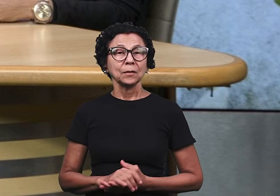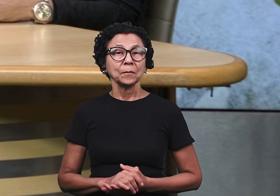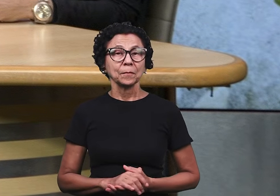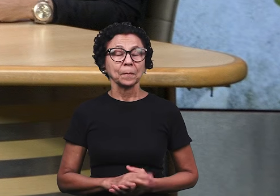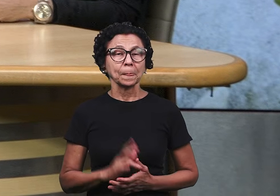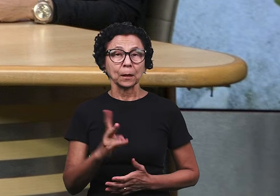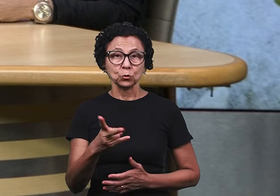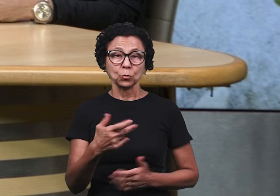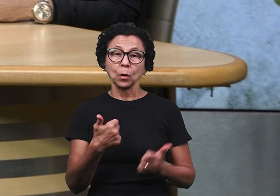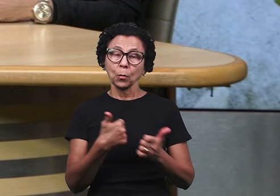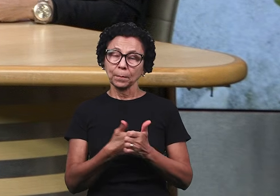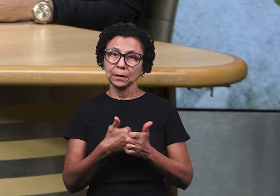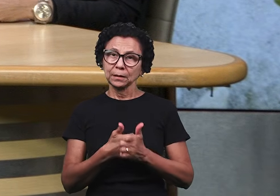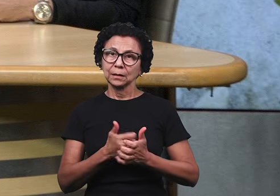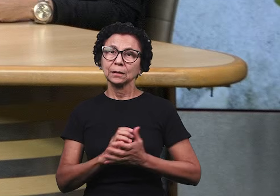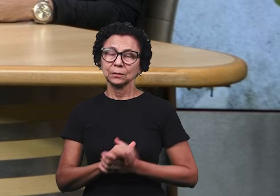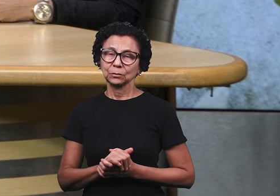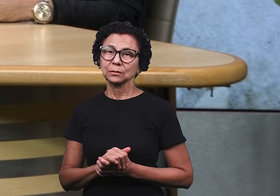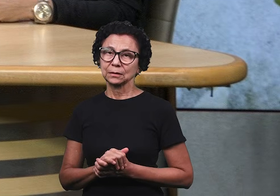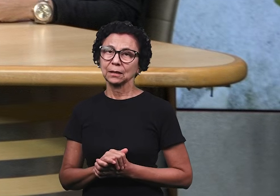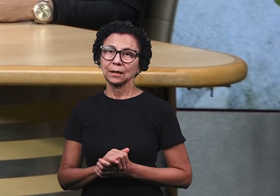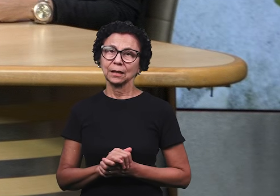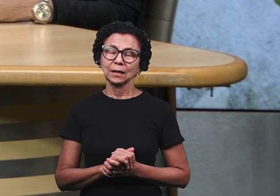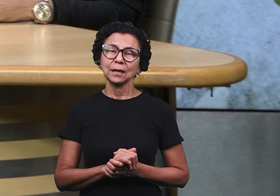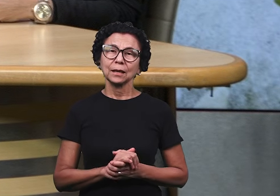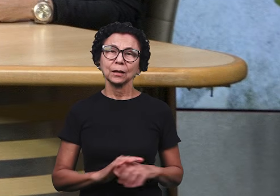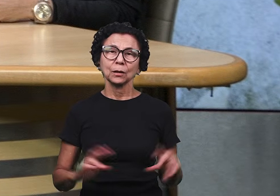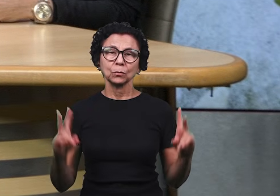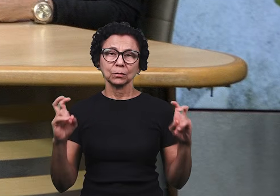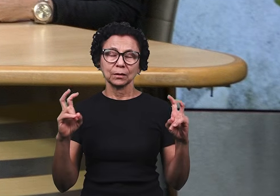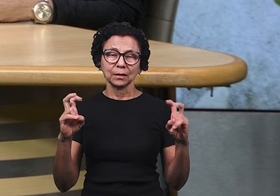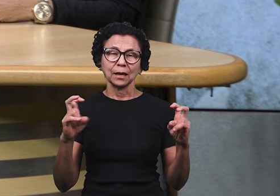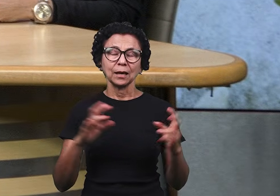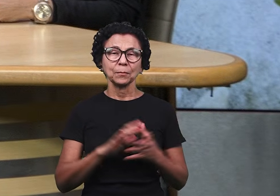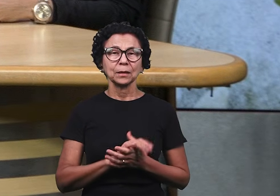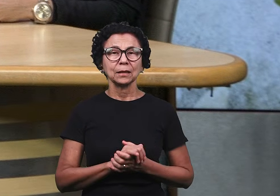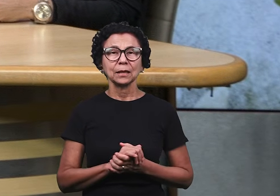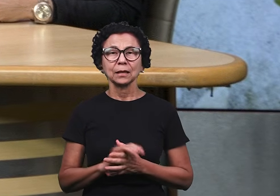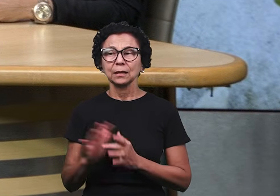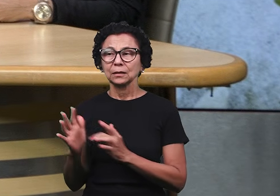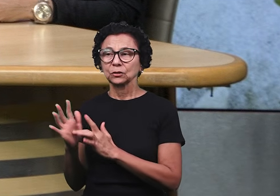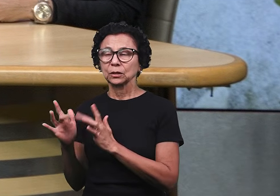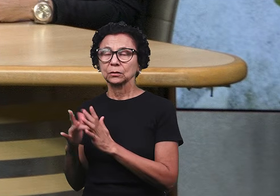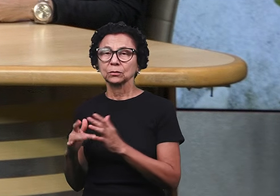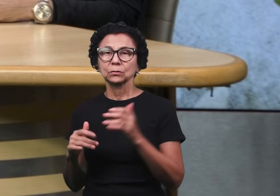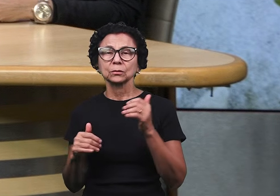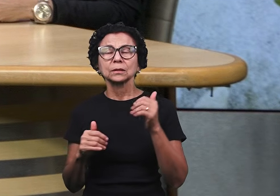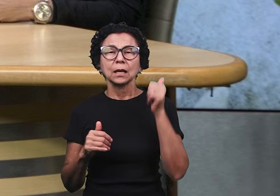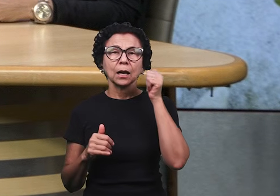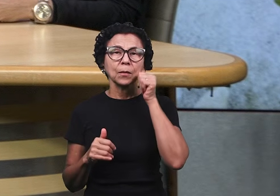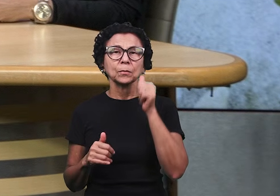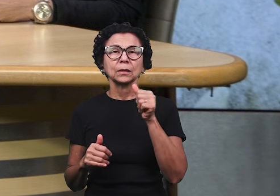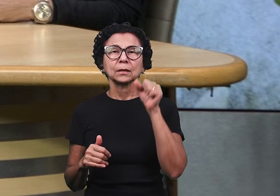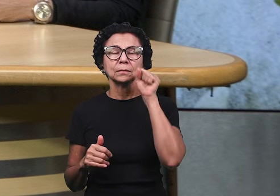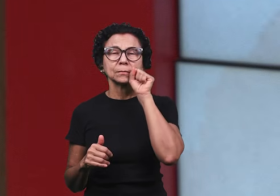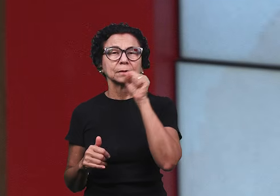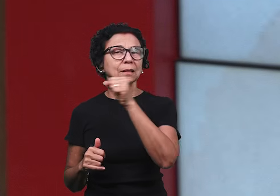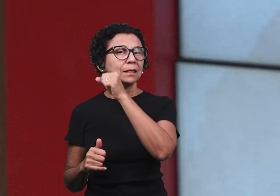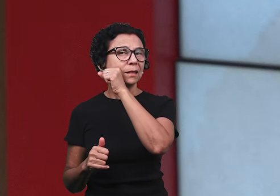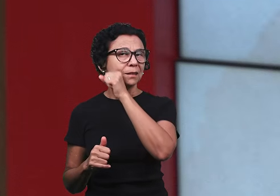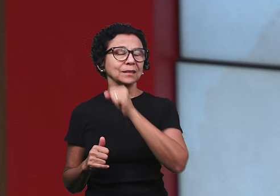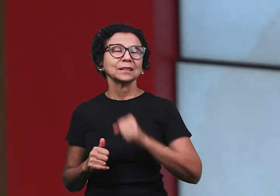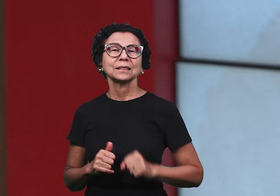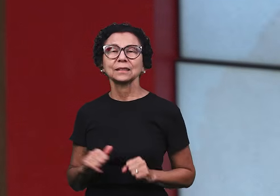aqui, acompanhando até o desfecho dessa história, Desse diálogo da mulher samaritana com o Senhor Jesus. Hoje nós